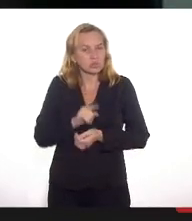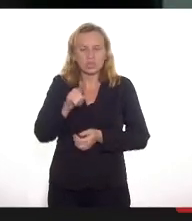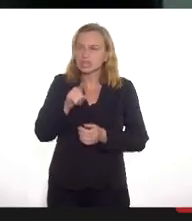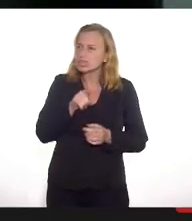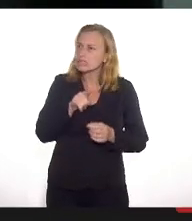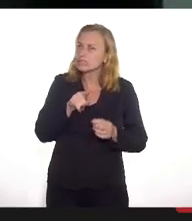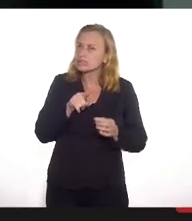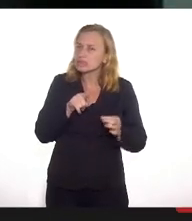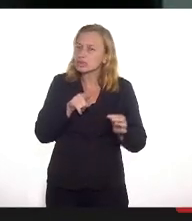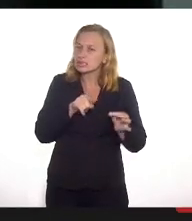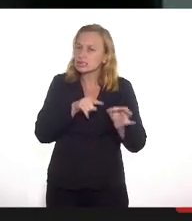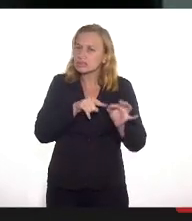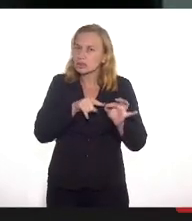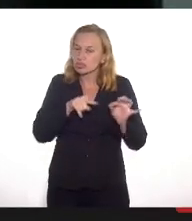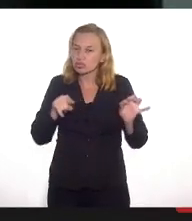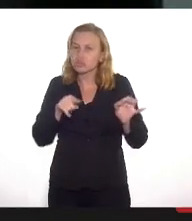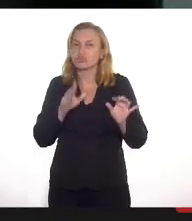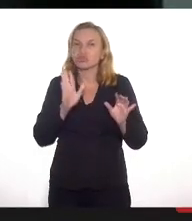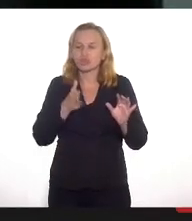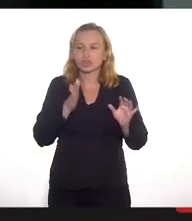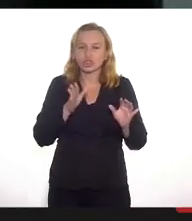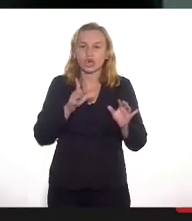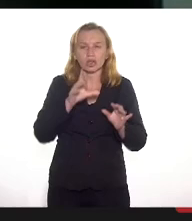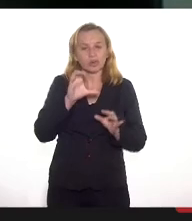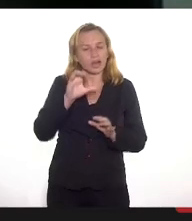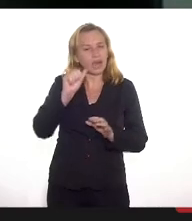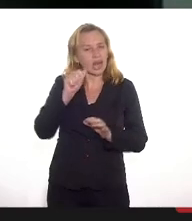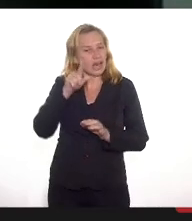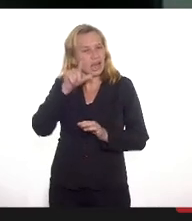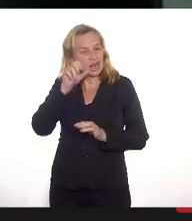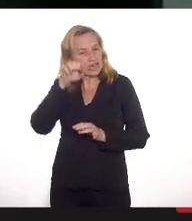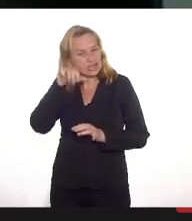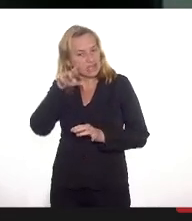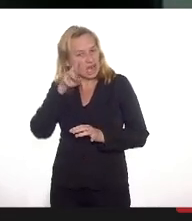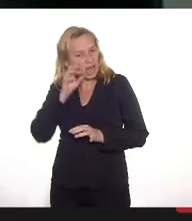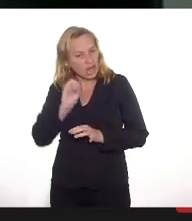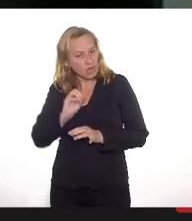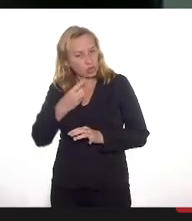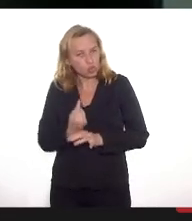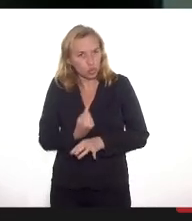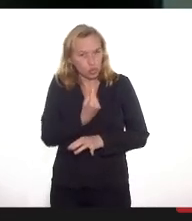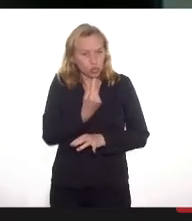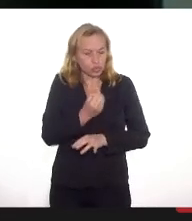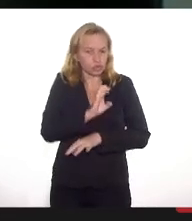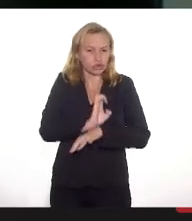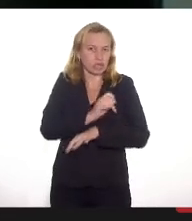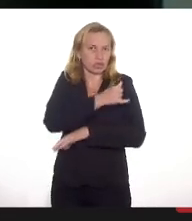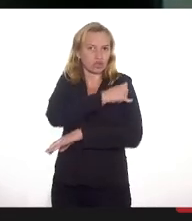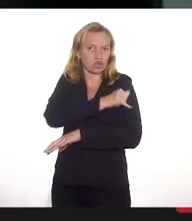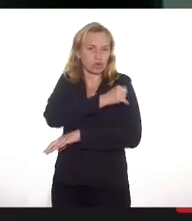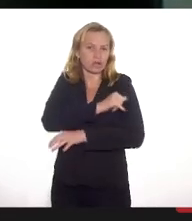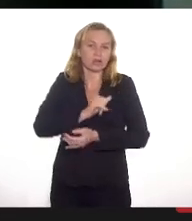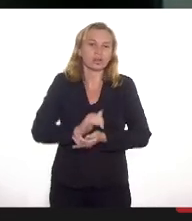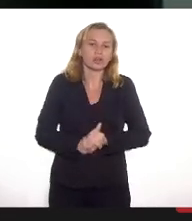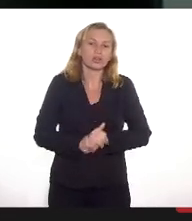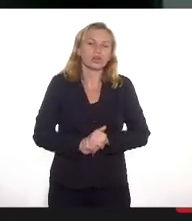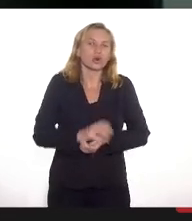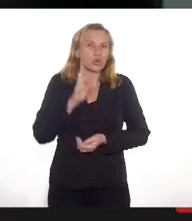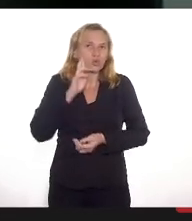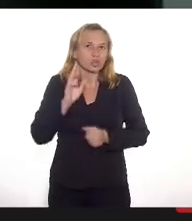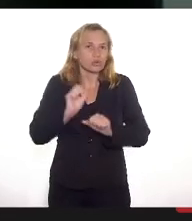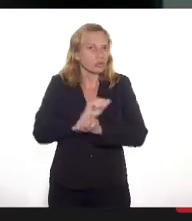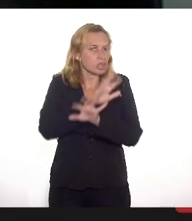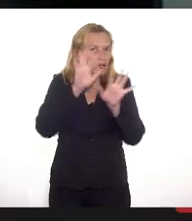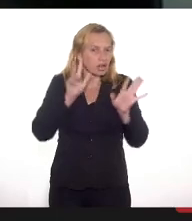nessa linha aí que já foi firmada do calendário um calendário único no estado do Rio de Janeiro O senhor